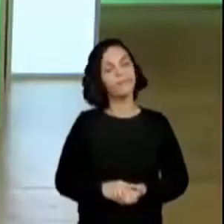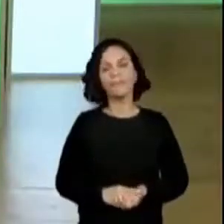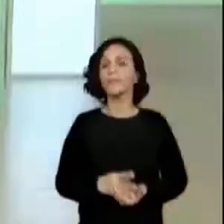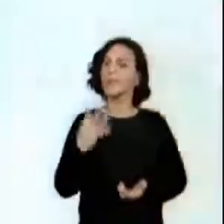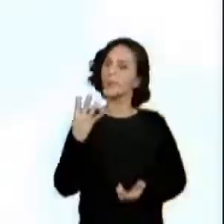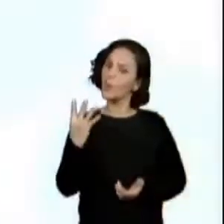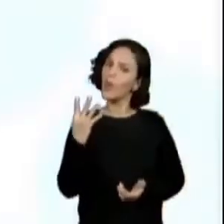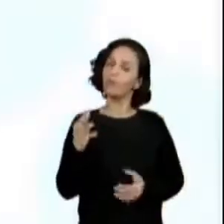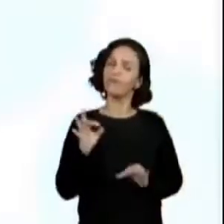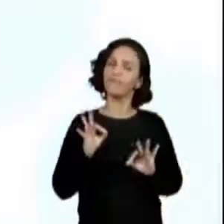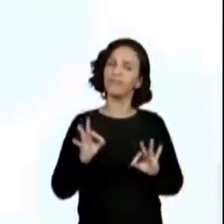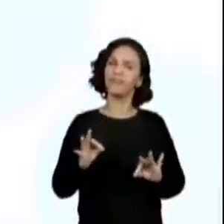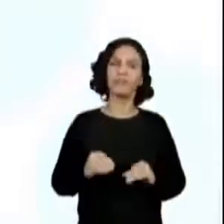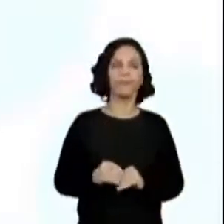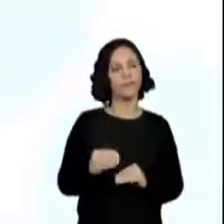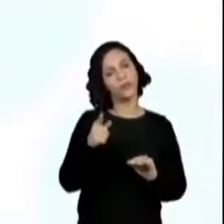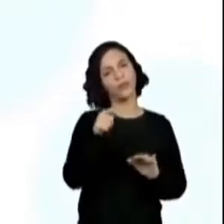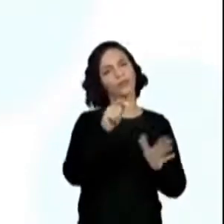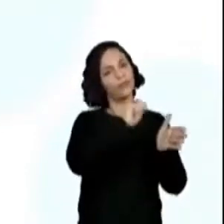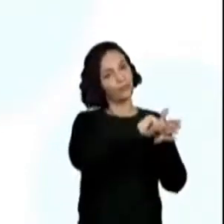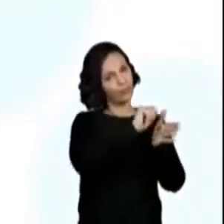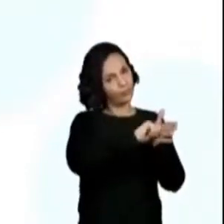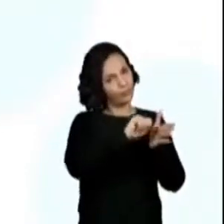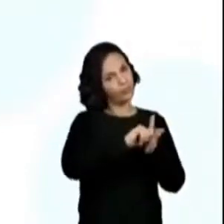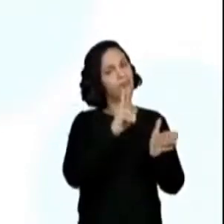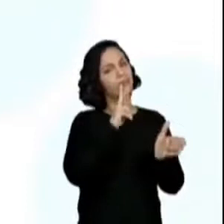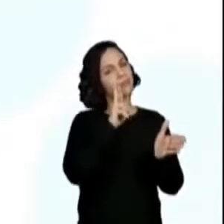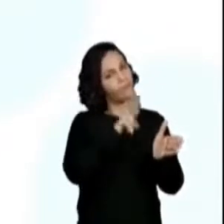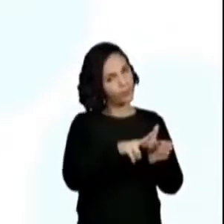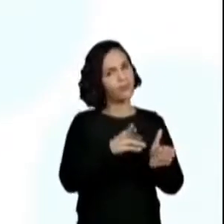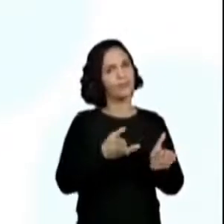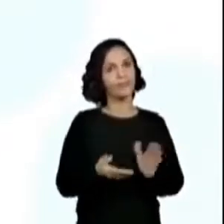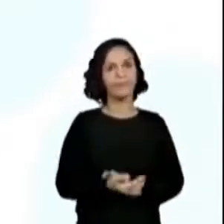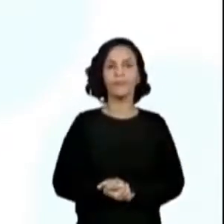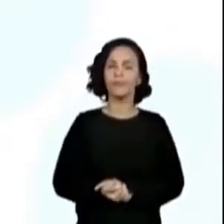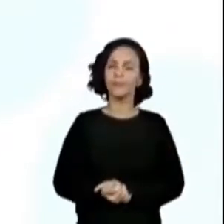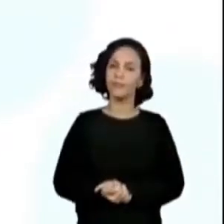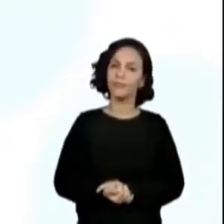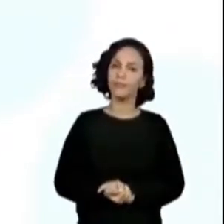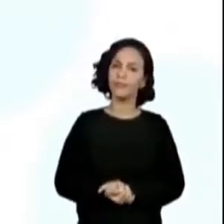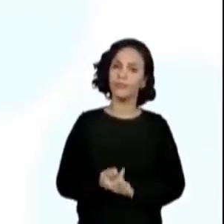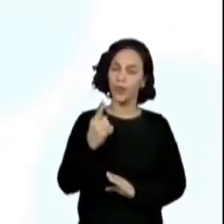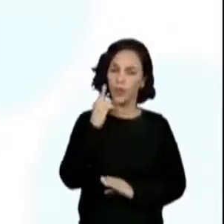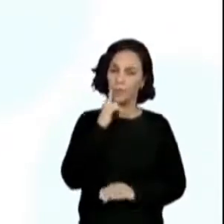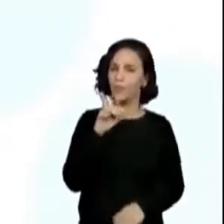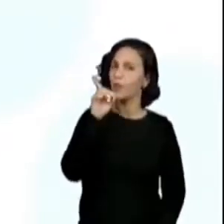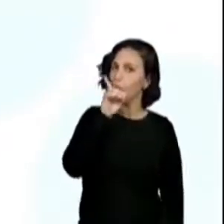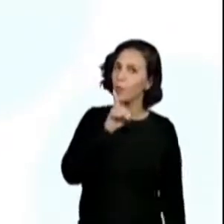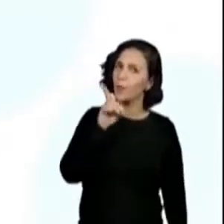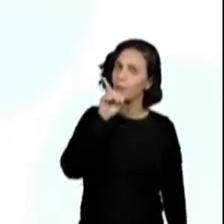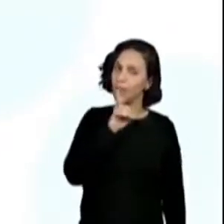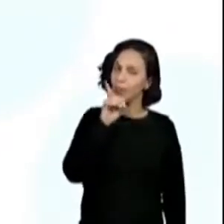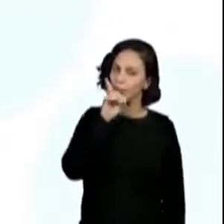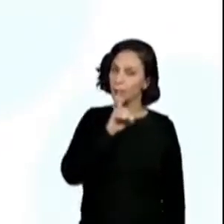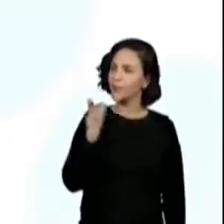Quatro domingos. Então, vamos colocar aqui os domingos dos dois jeitos.